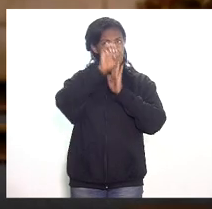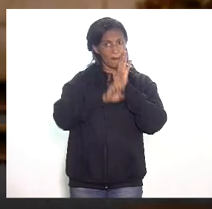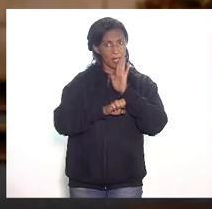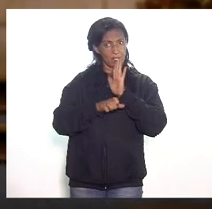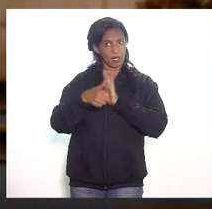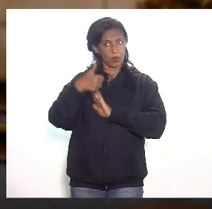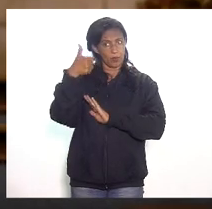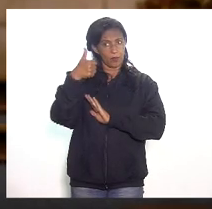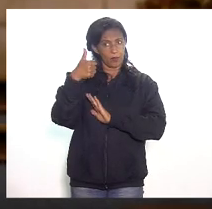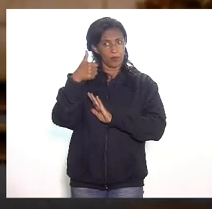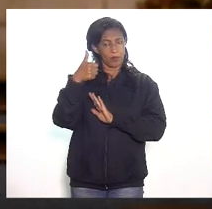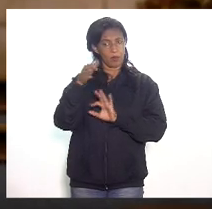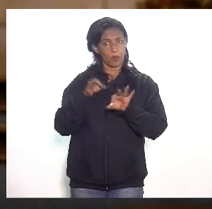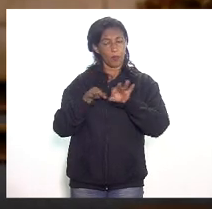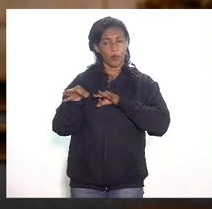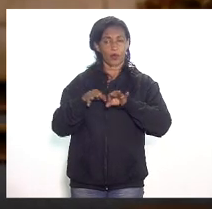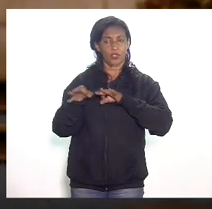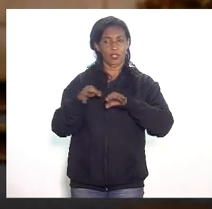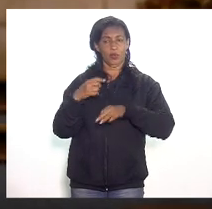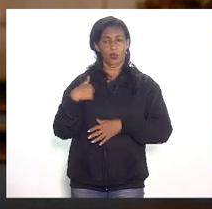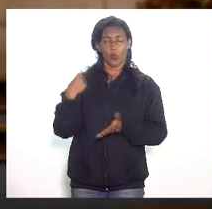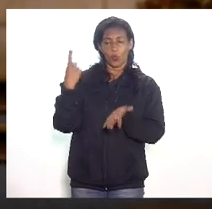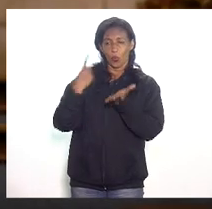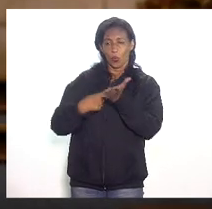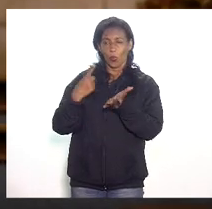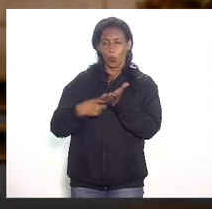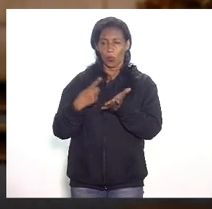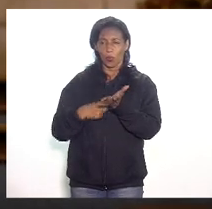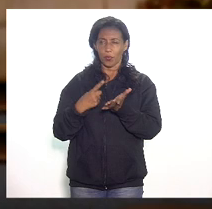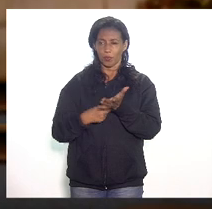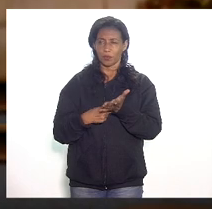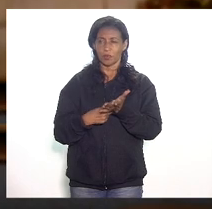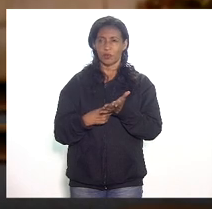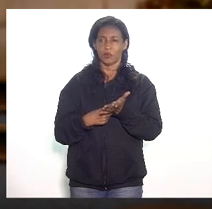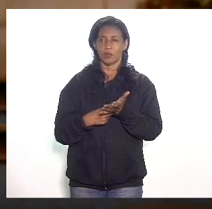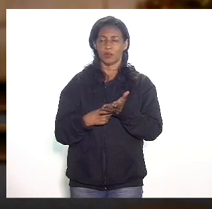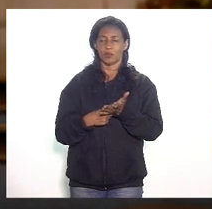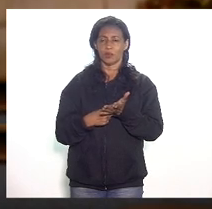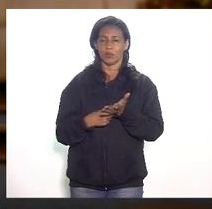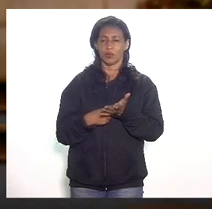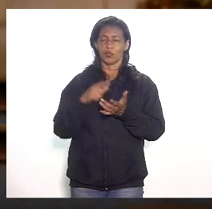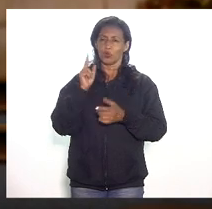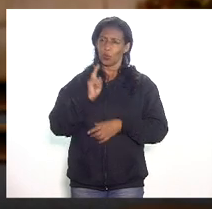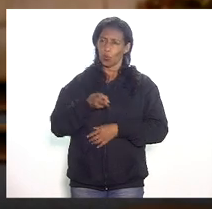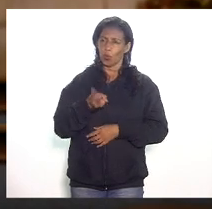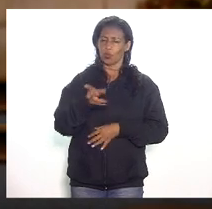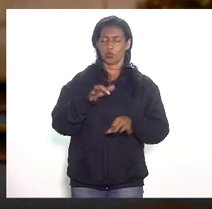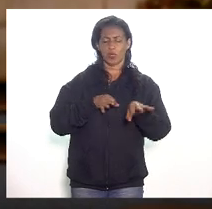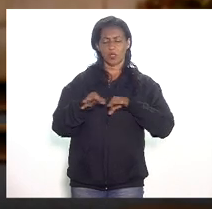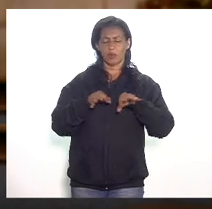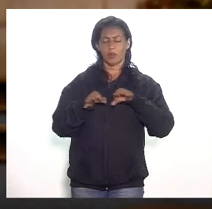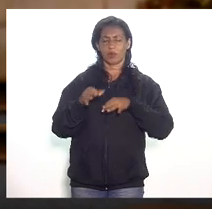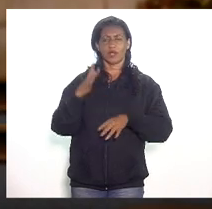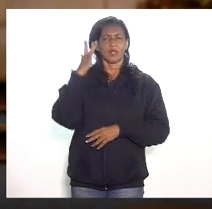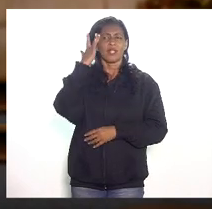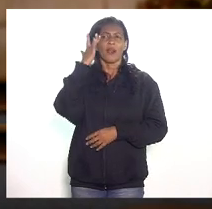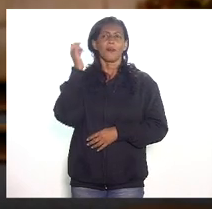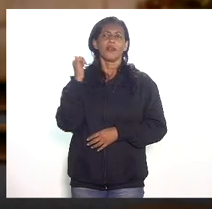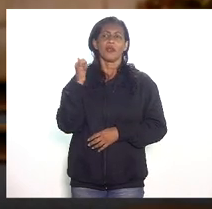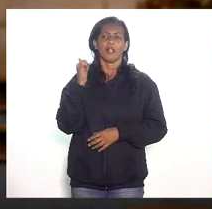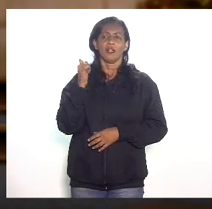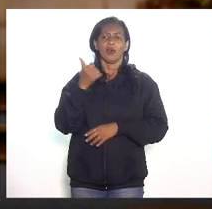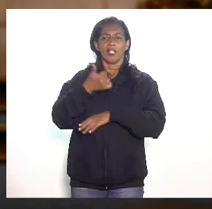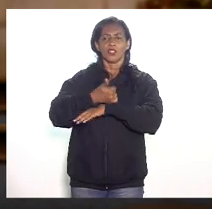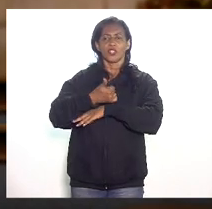fazer um compromisso com vocês de ficar esse projeto até o dia de amanhã às 15 horas, perdão, às 14 horas